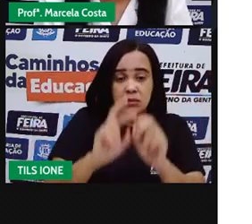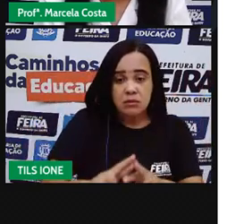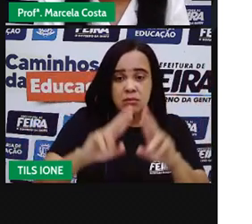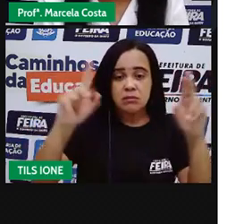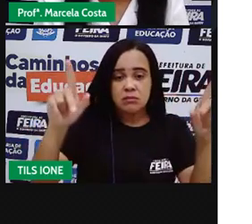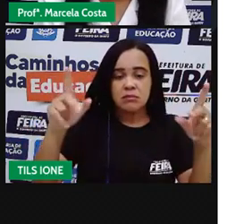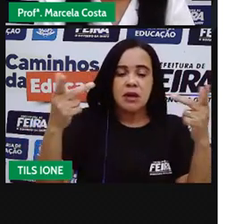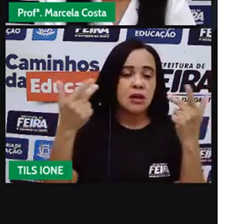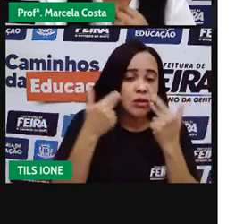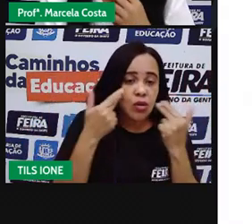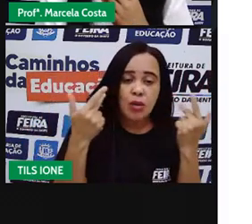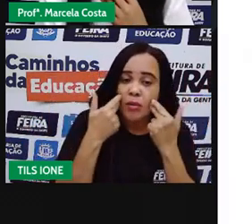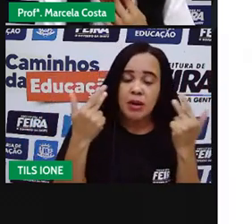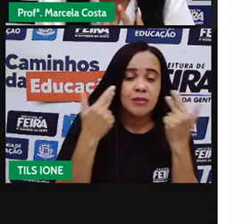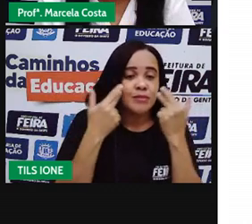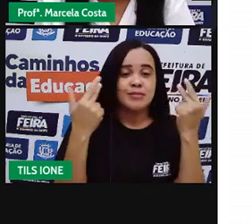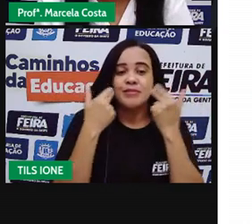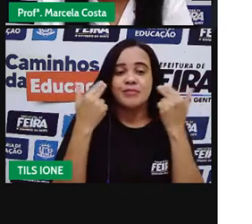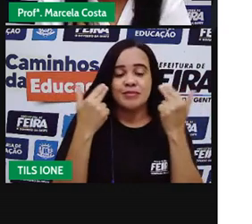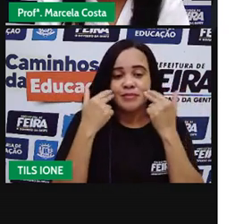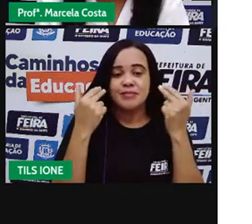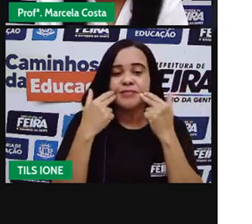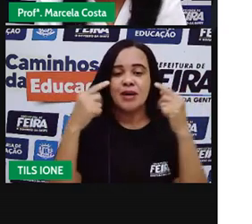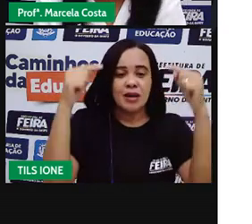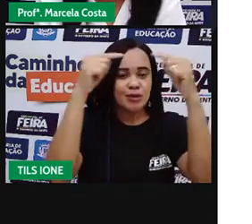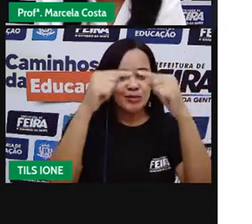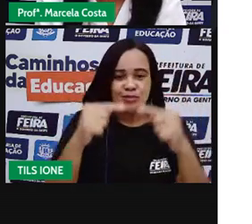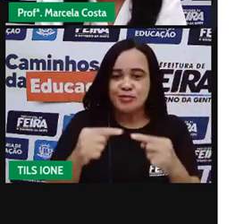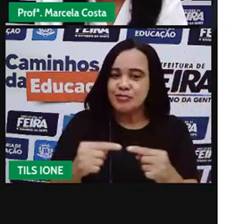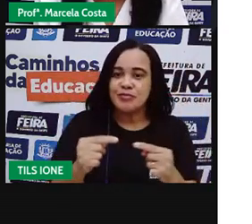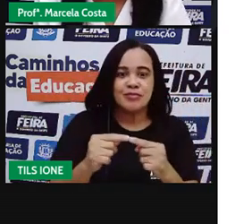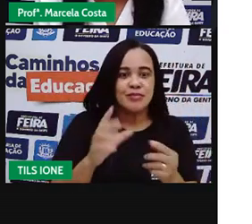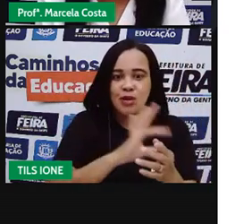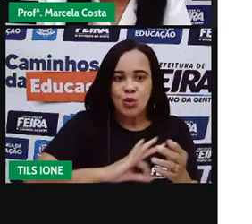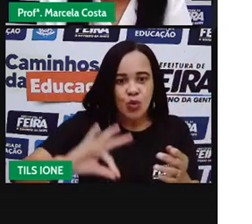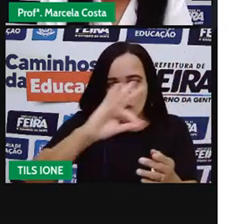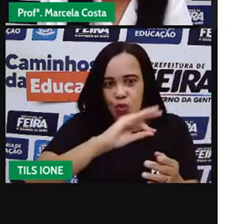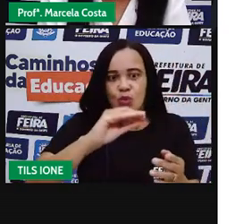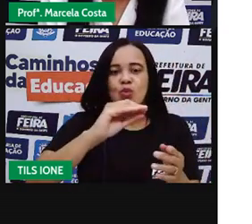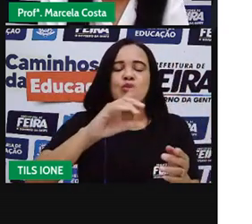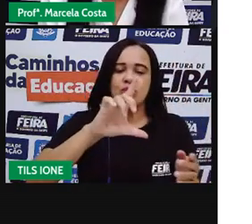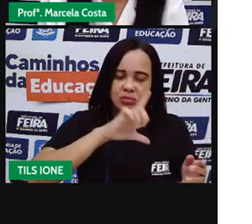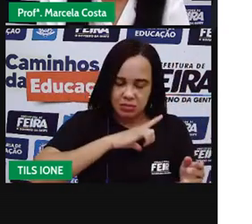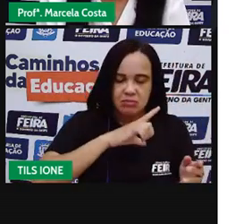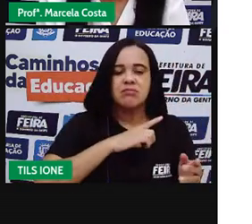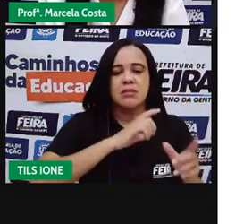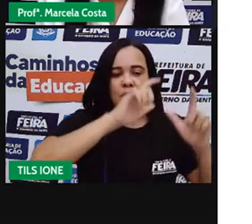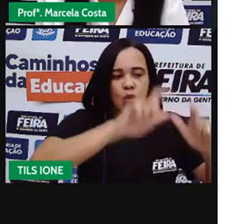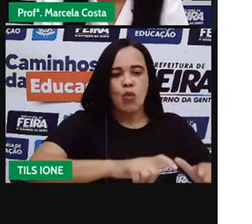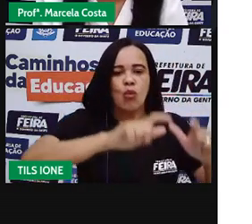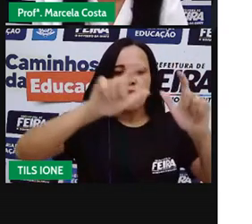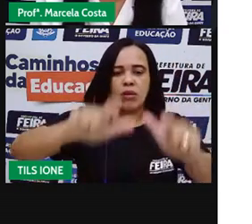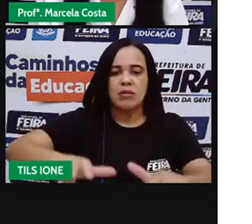é normal, é muito comum e está presente em todo o cotidiano.